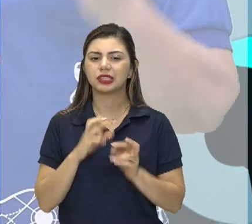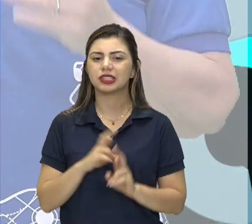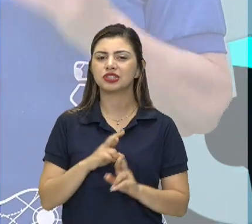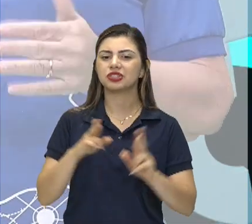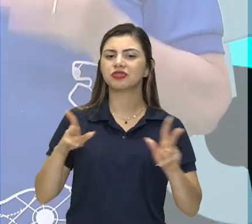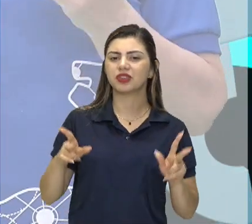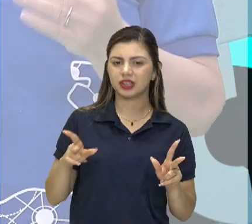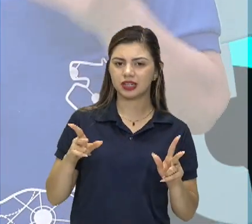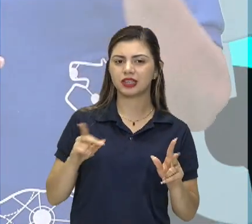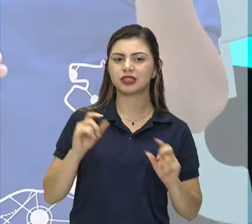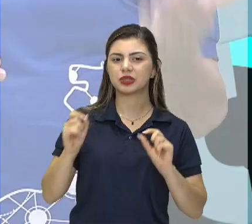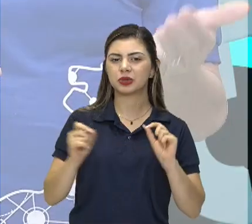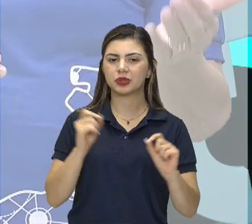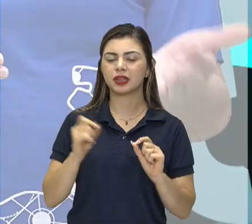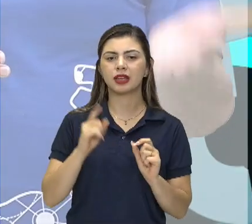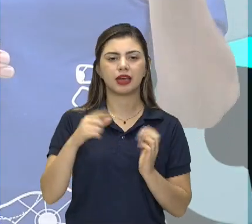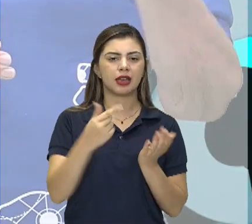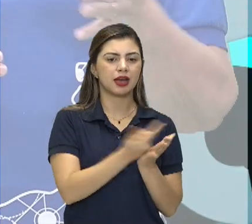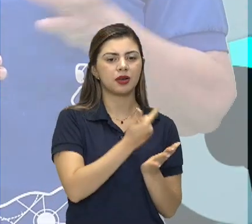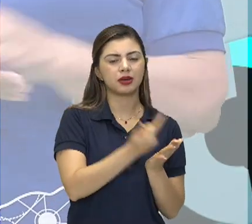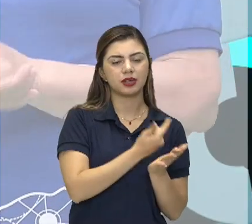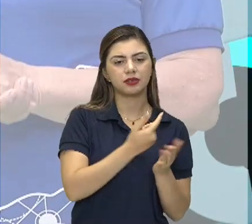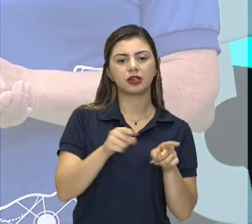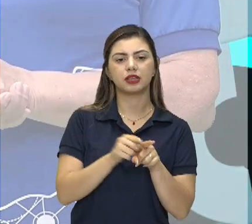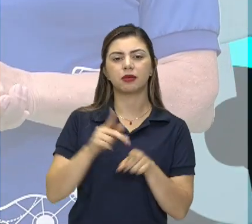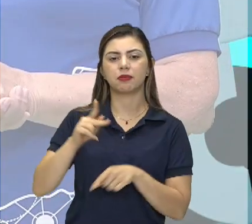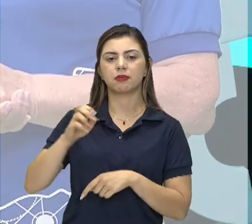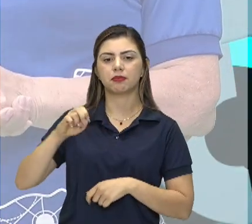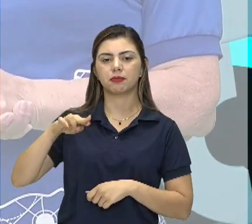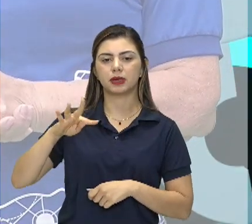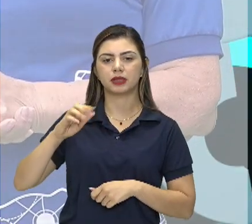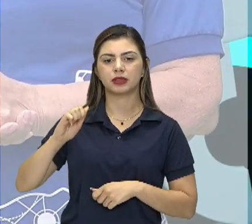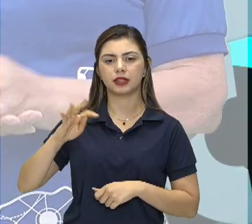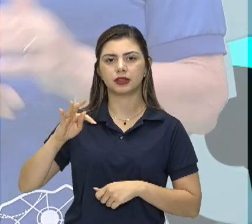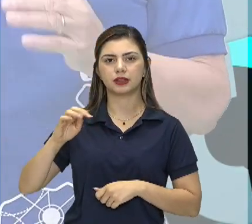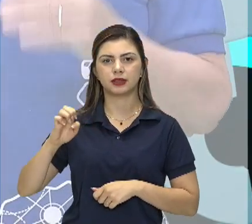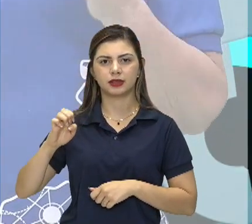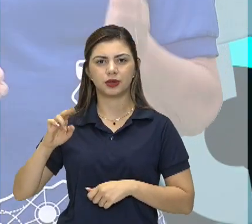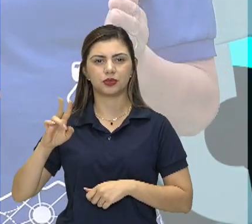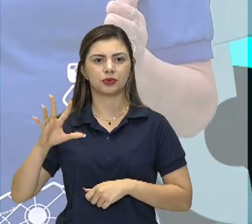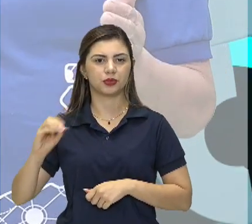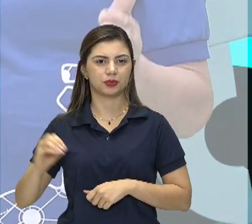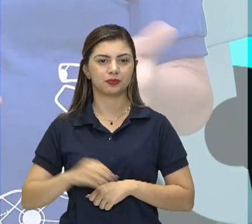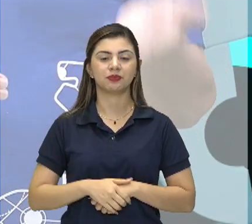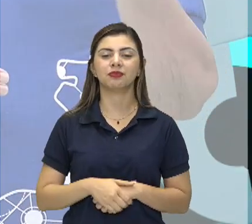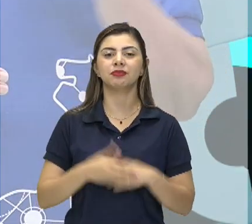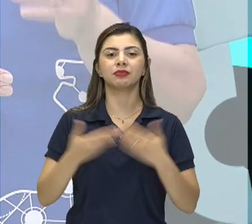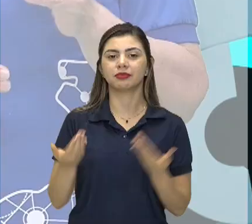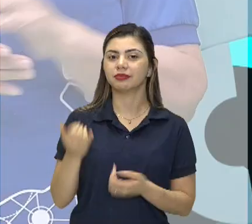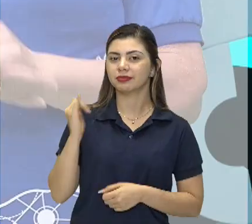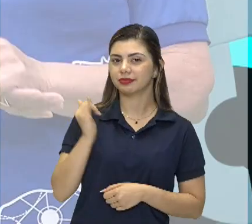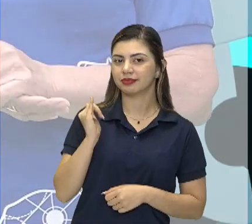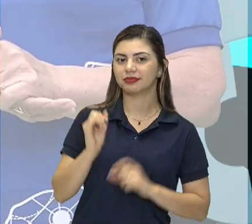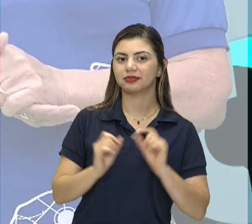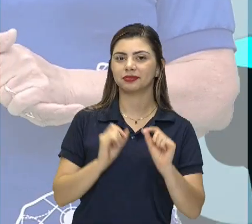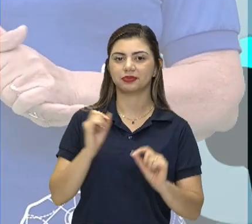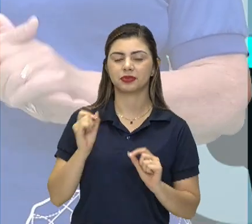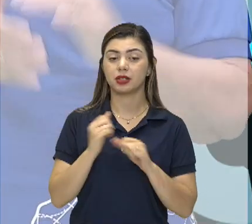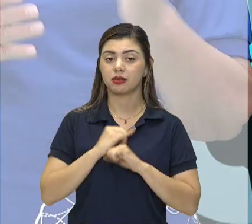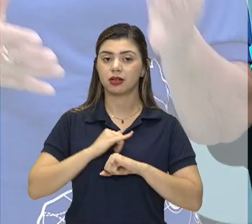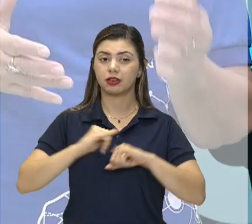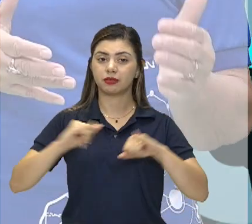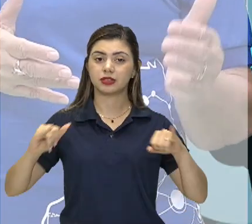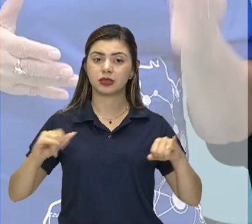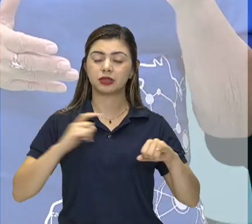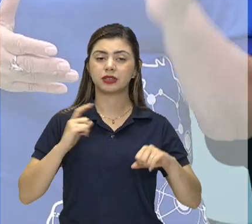Diferença radical entre este livro e o Pentateuco. Dito isto, expirei às